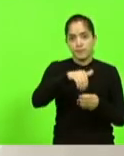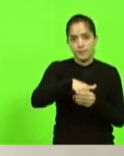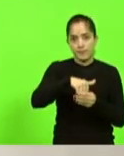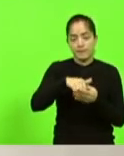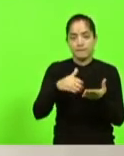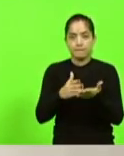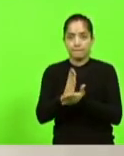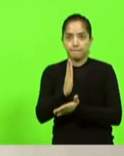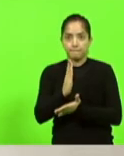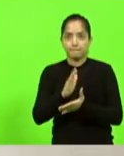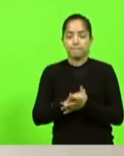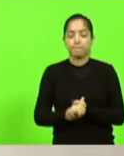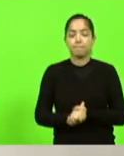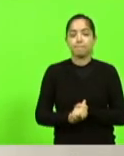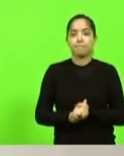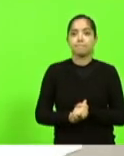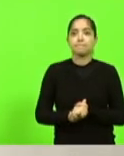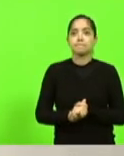aprovado.